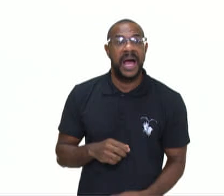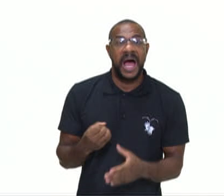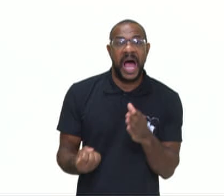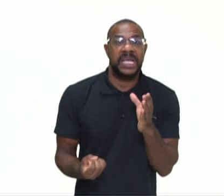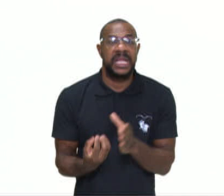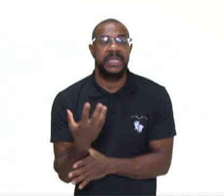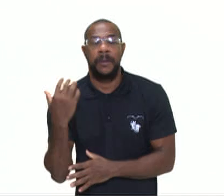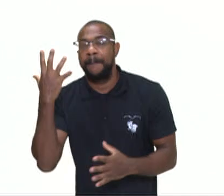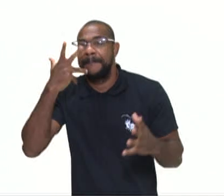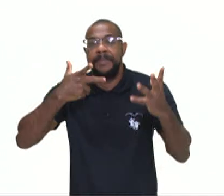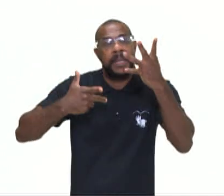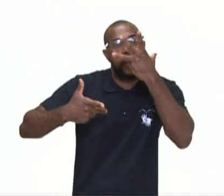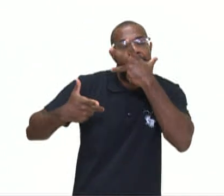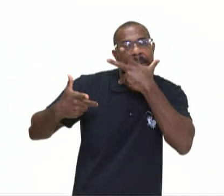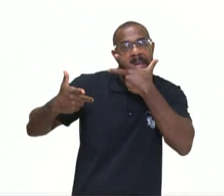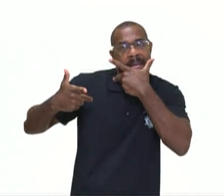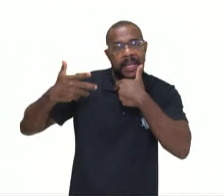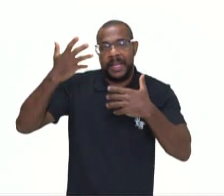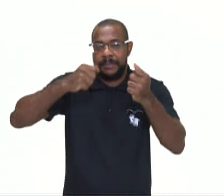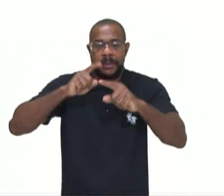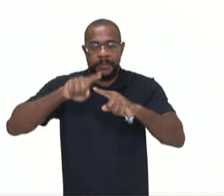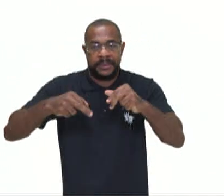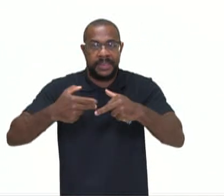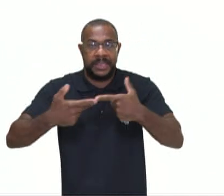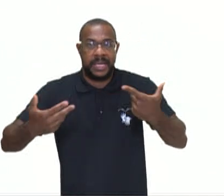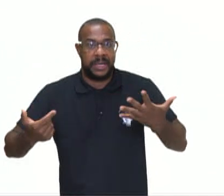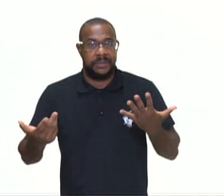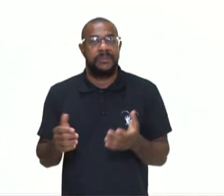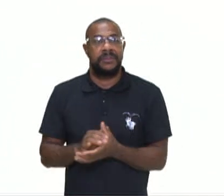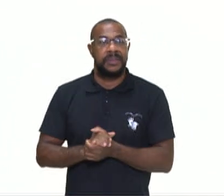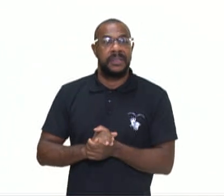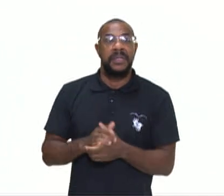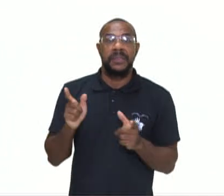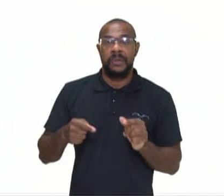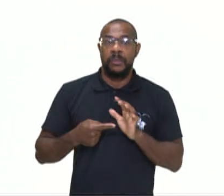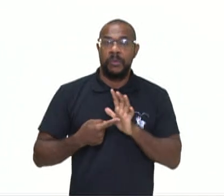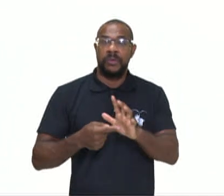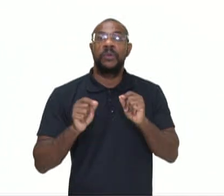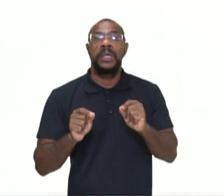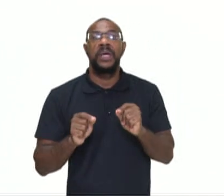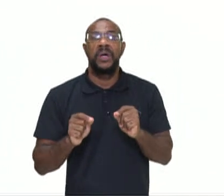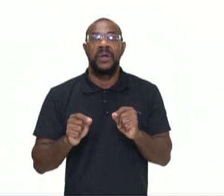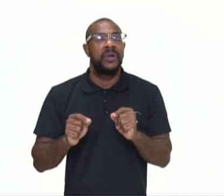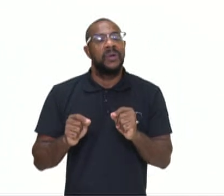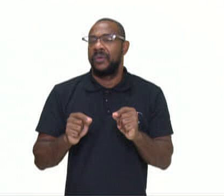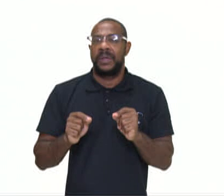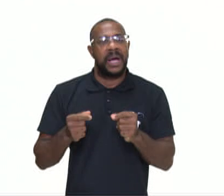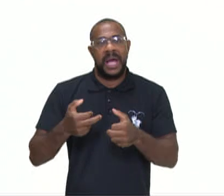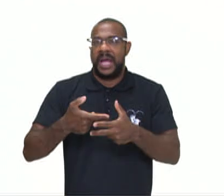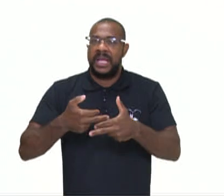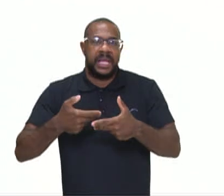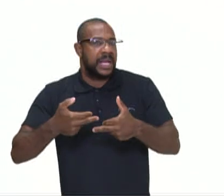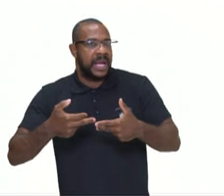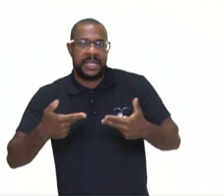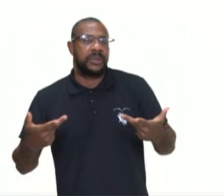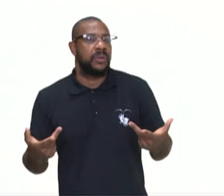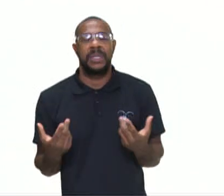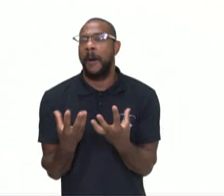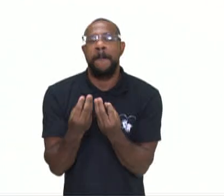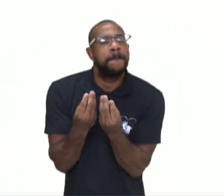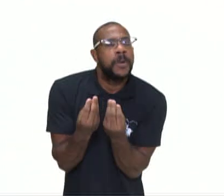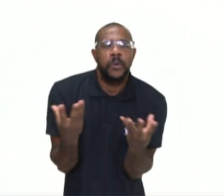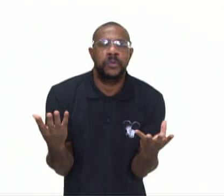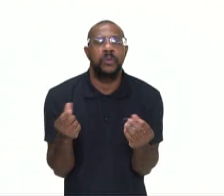dos recursos artísticos, nesse sentido, levaram ao exagero, o culto do ritmo, da rima e